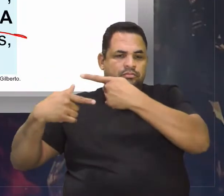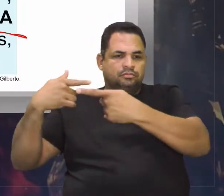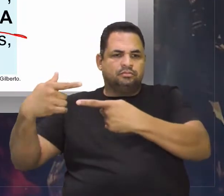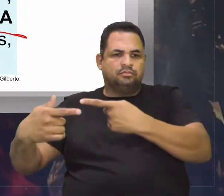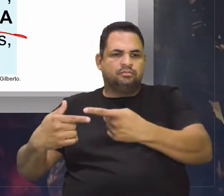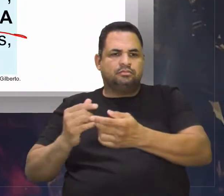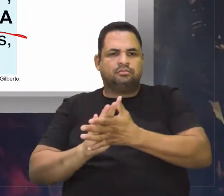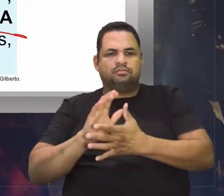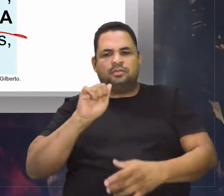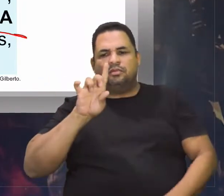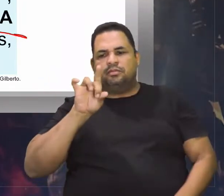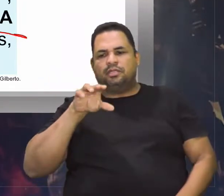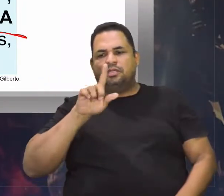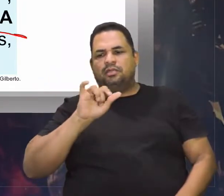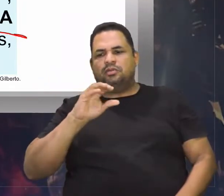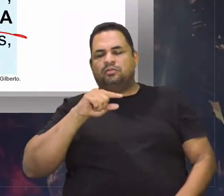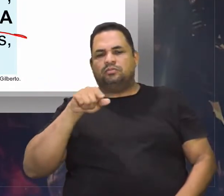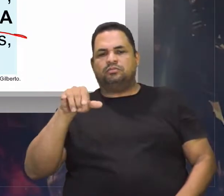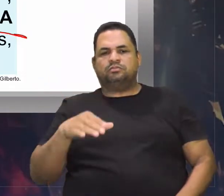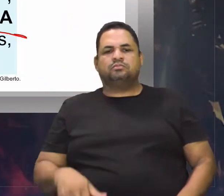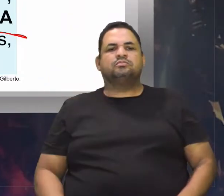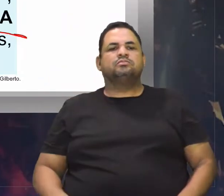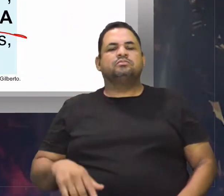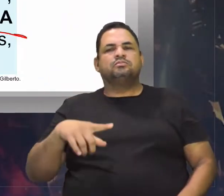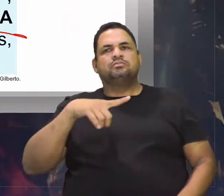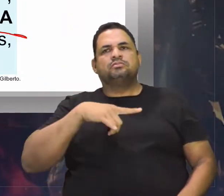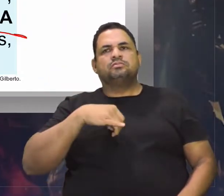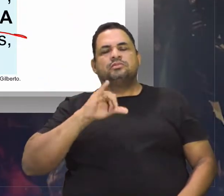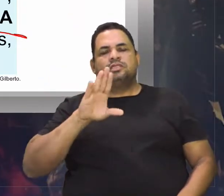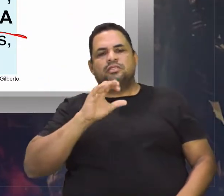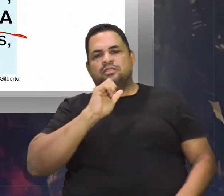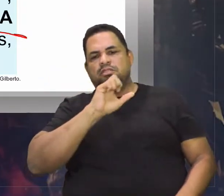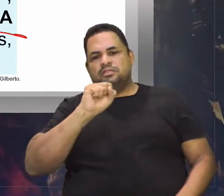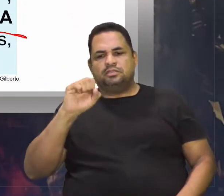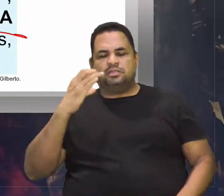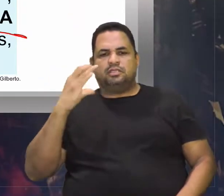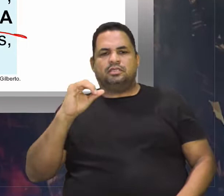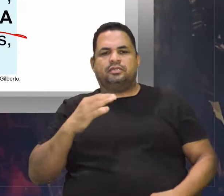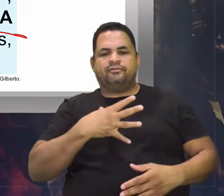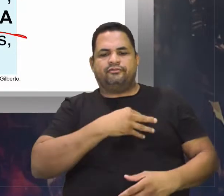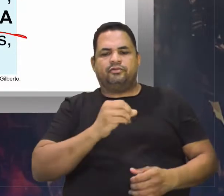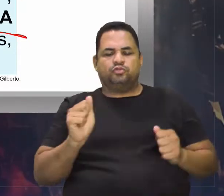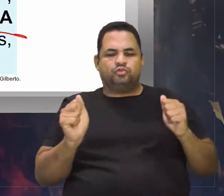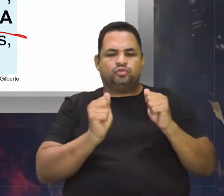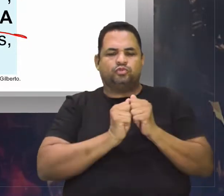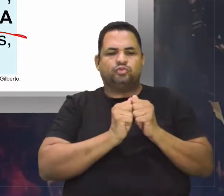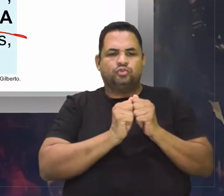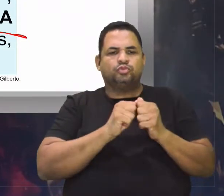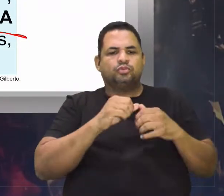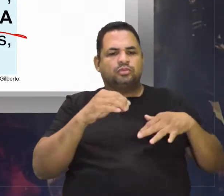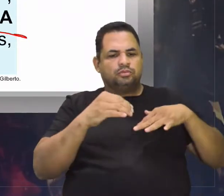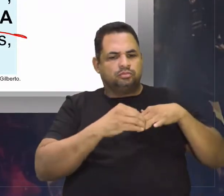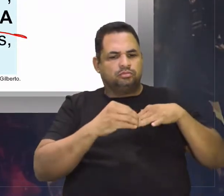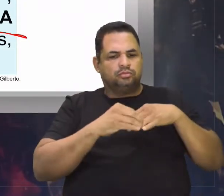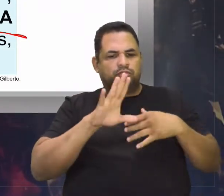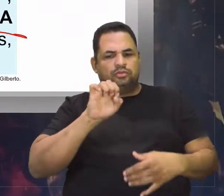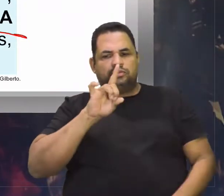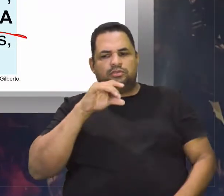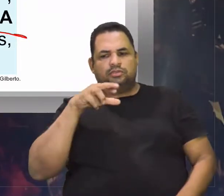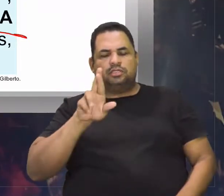de Abraão. Não tinha o Isaac, que era filho com Sara, mas tinha o Ismael, que